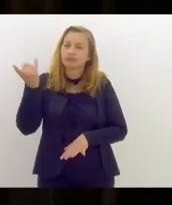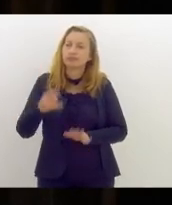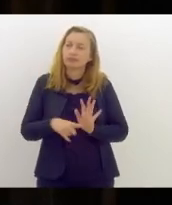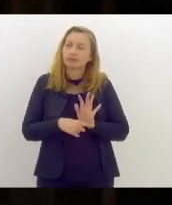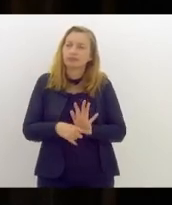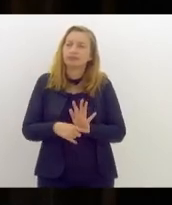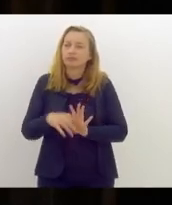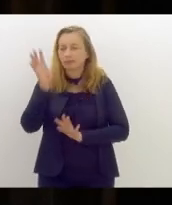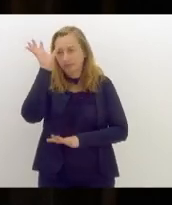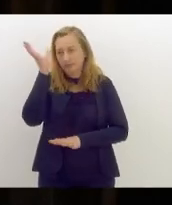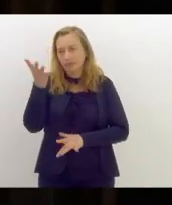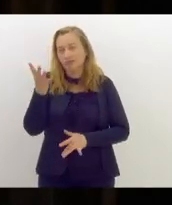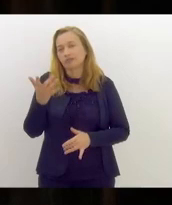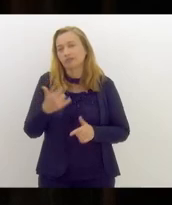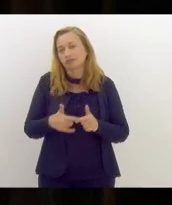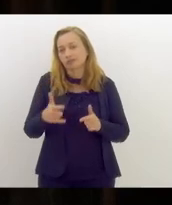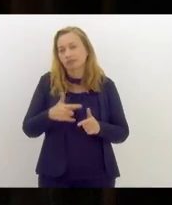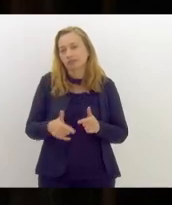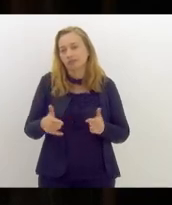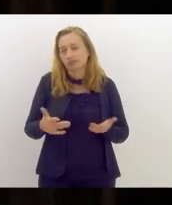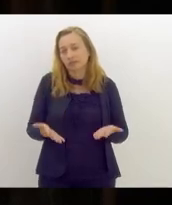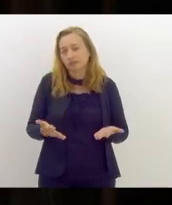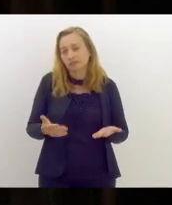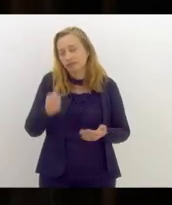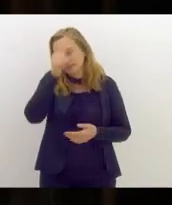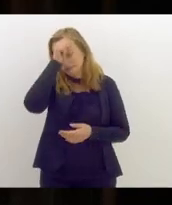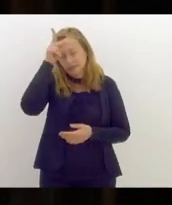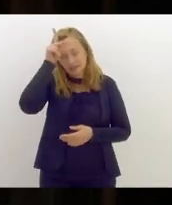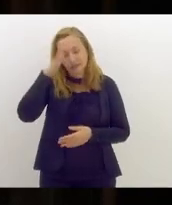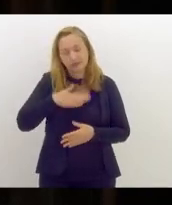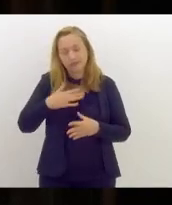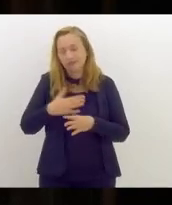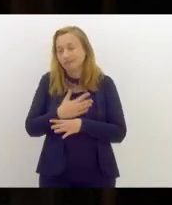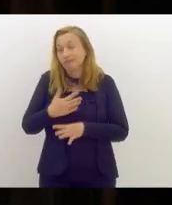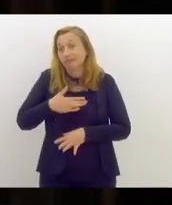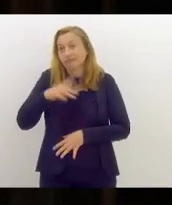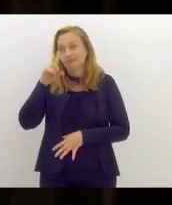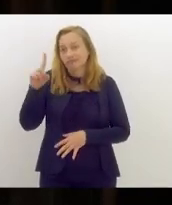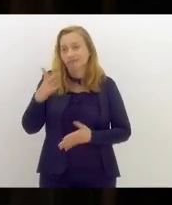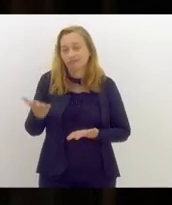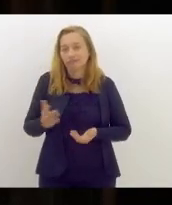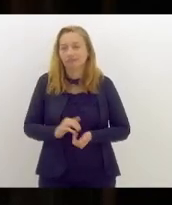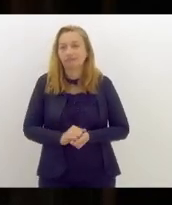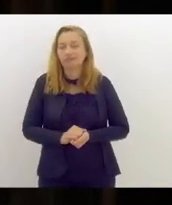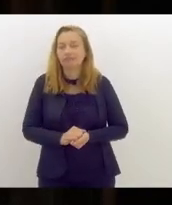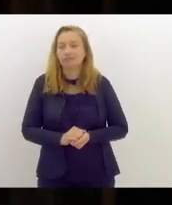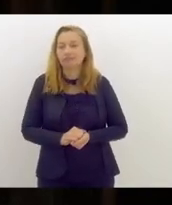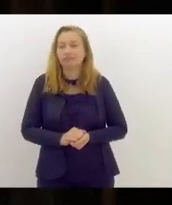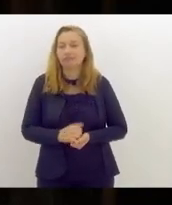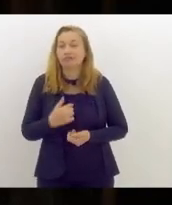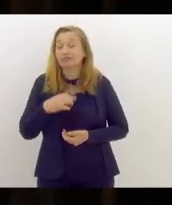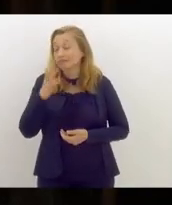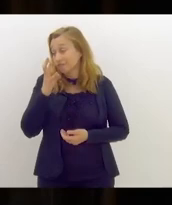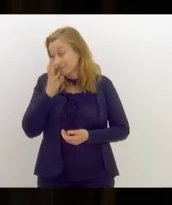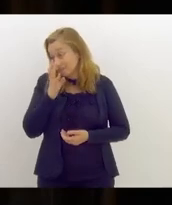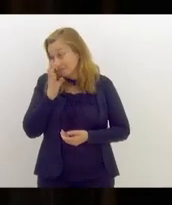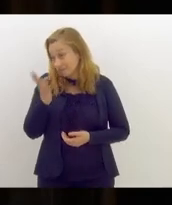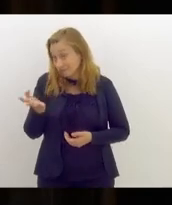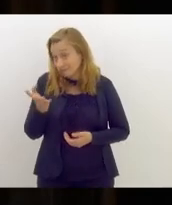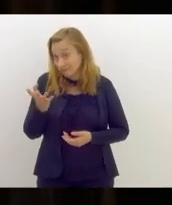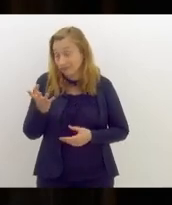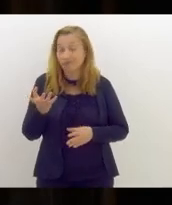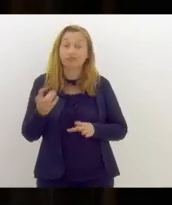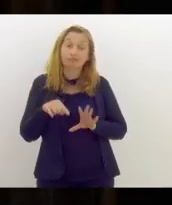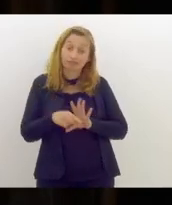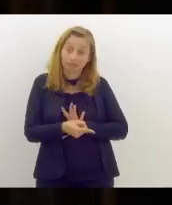a resolver esse tipo de encrenca um prefeito então da minha cidade meu Deus do céu então eu sou um admirador profundo